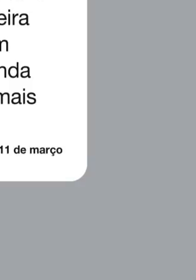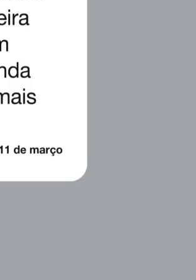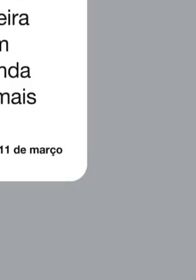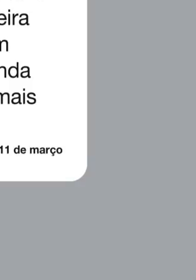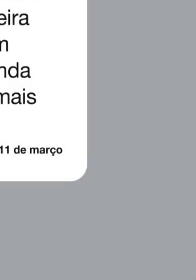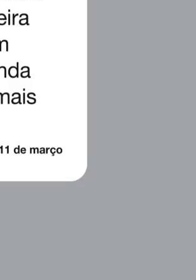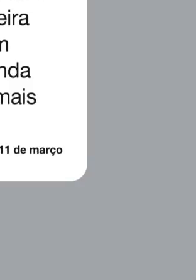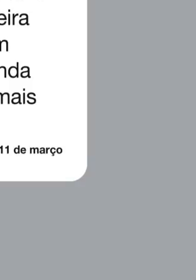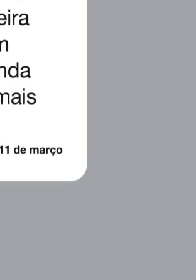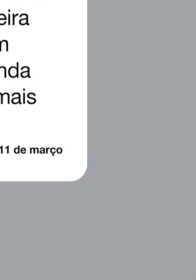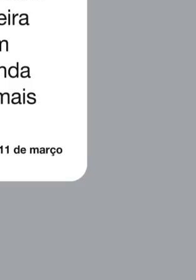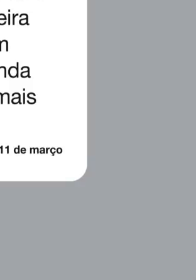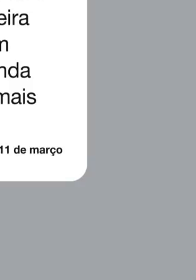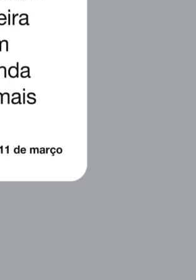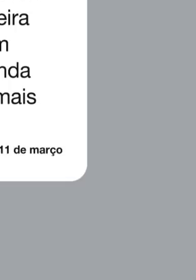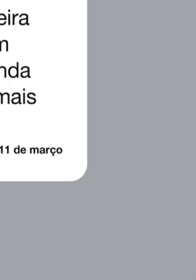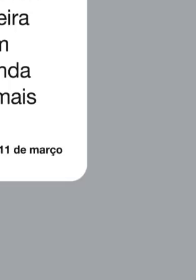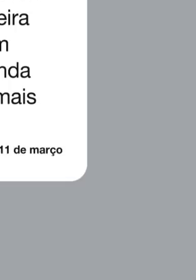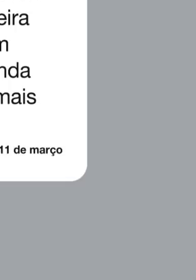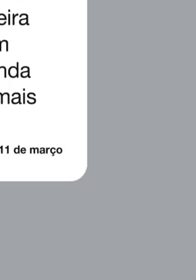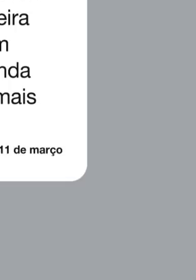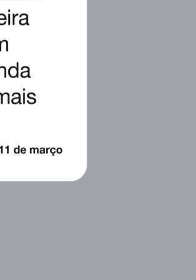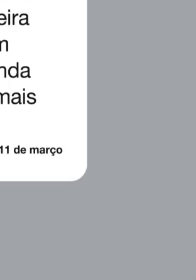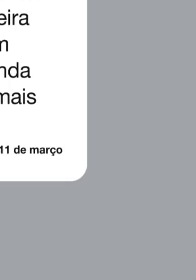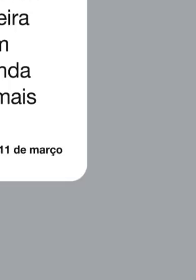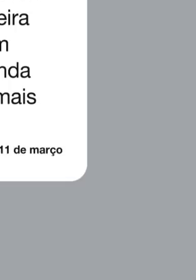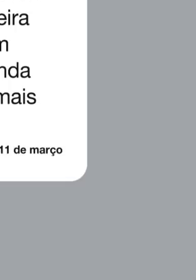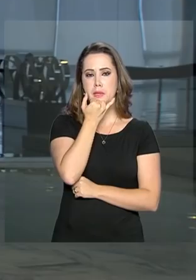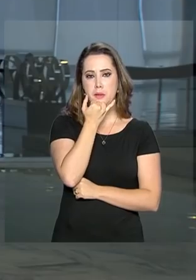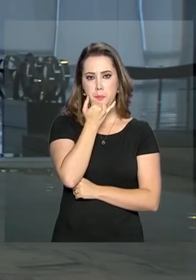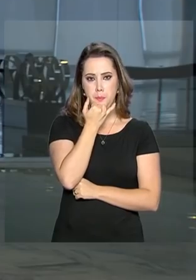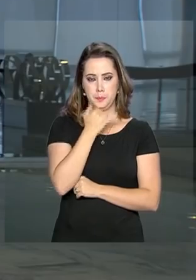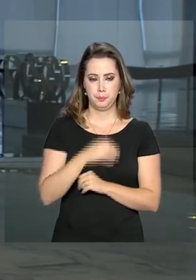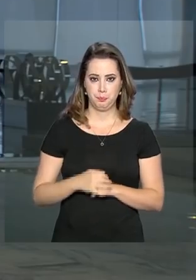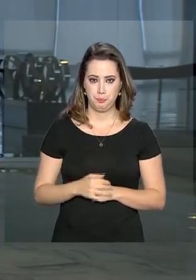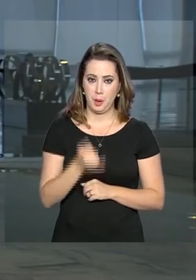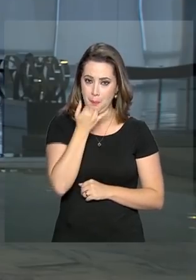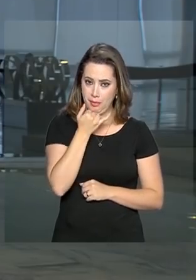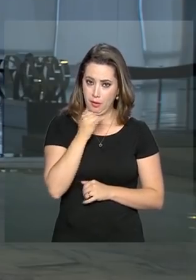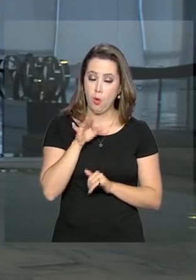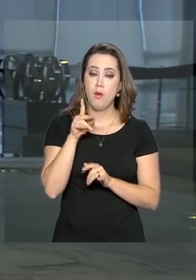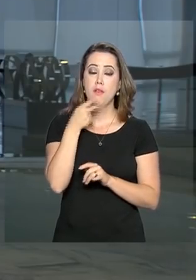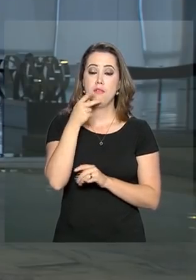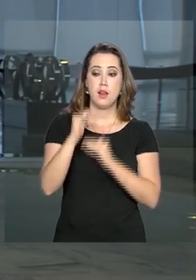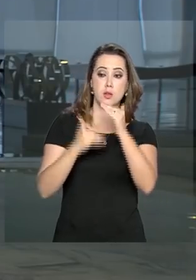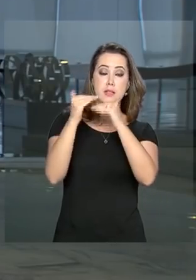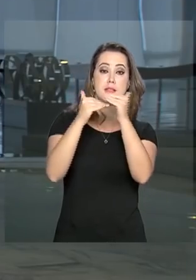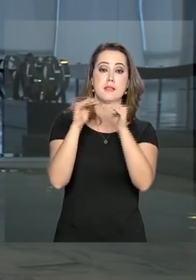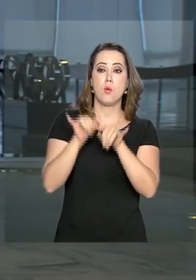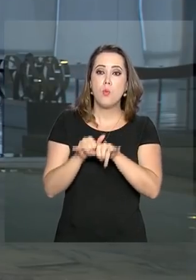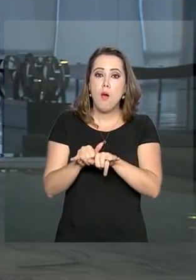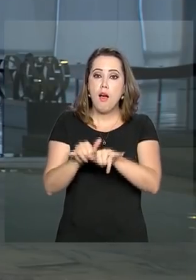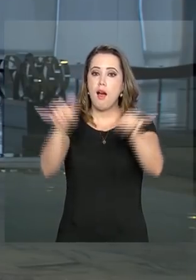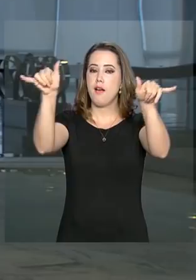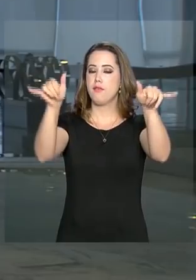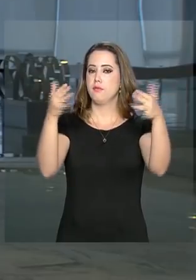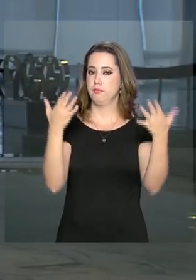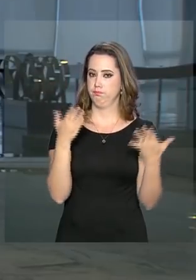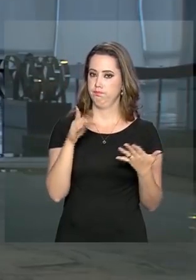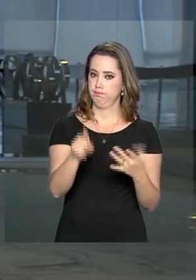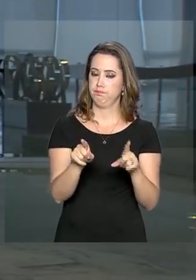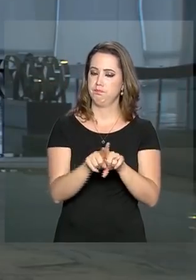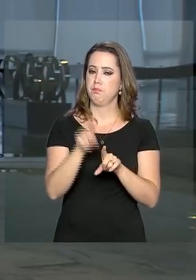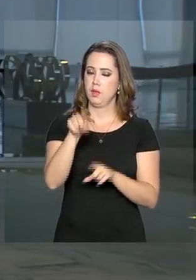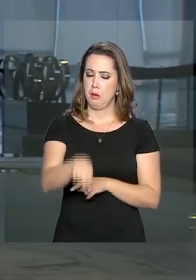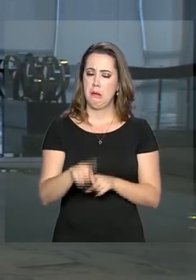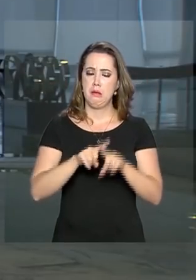São mais de 2 mil aeronaves apenas neste ano. E por falar em economia, o presidente Jair Bolsonaro recebe